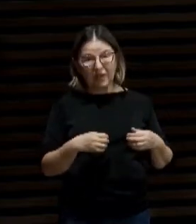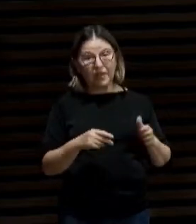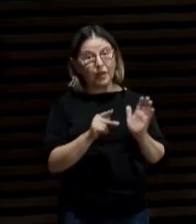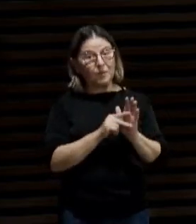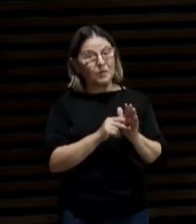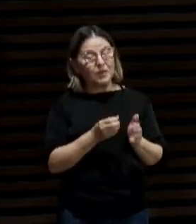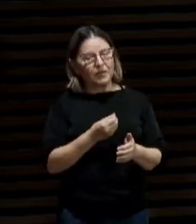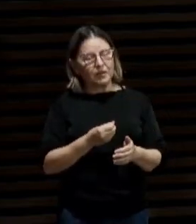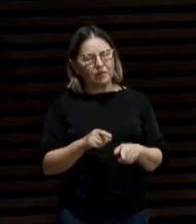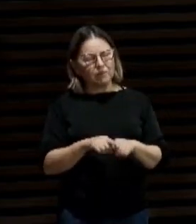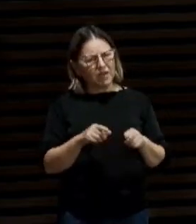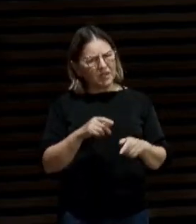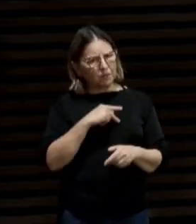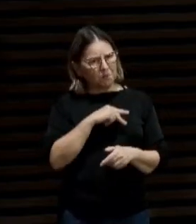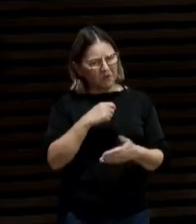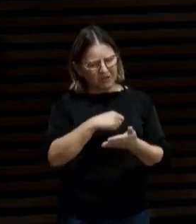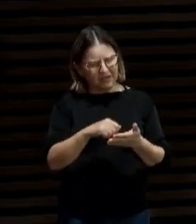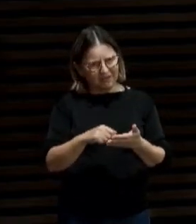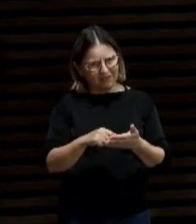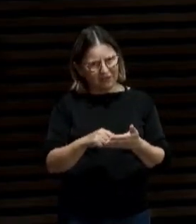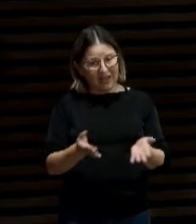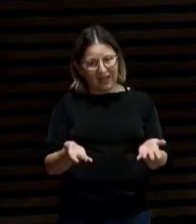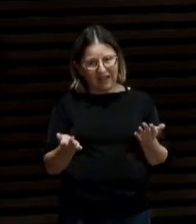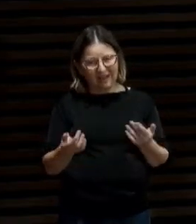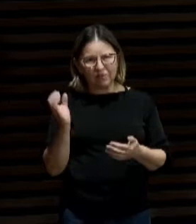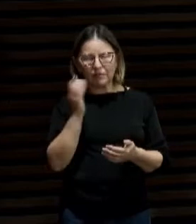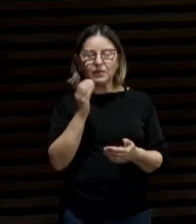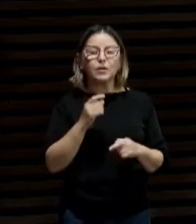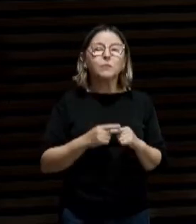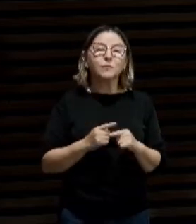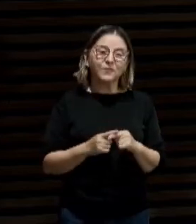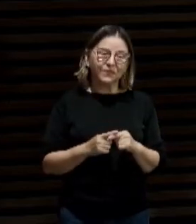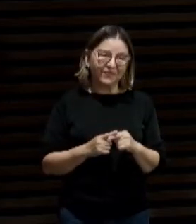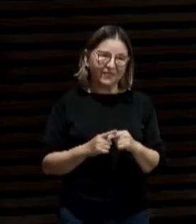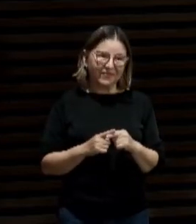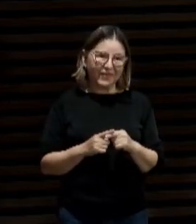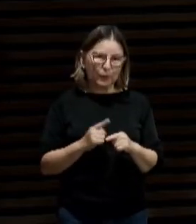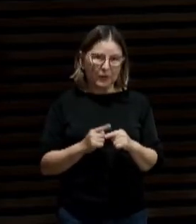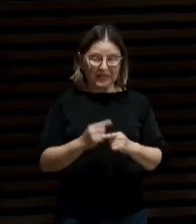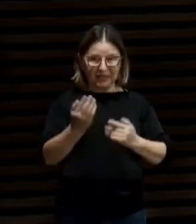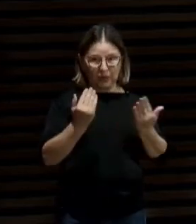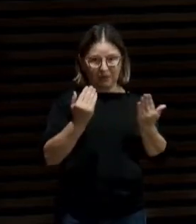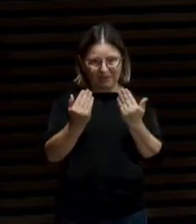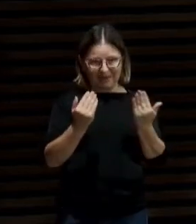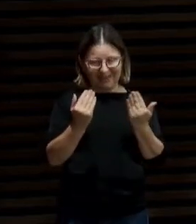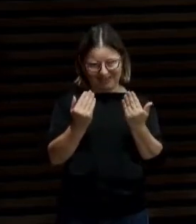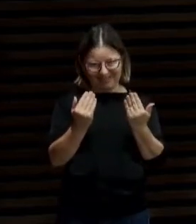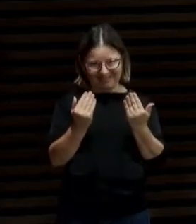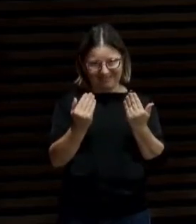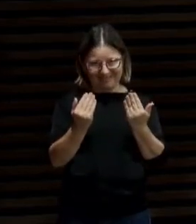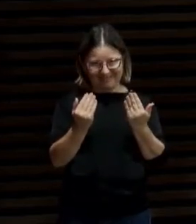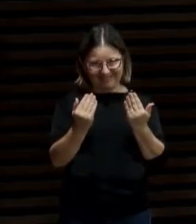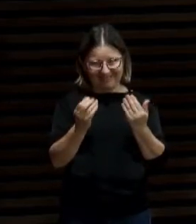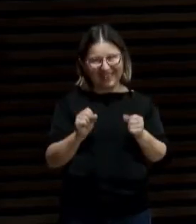é leve e momentânea. Sabe por quê? Porque quando comparado com